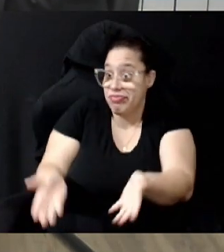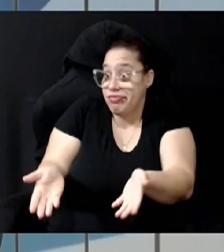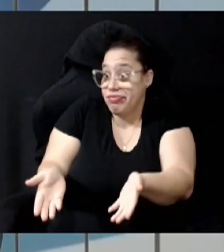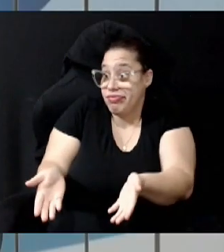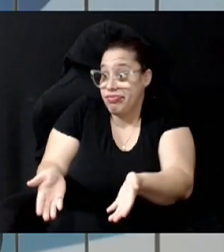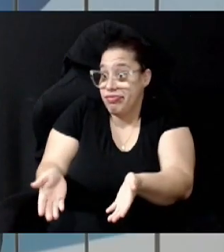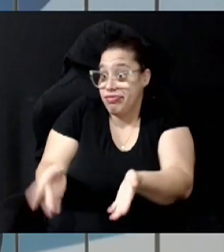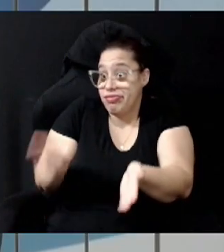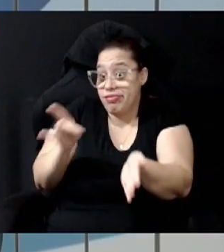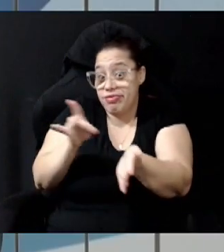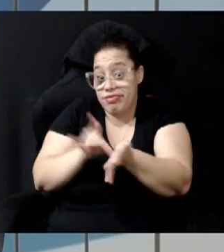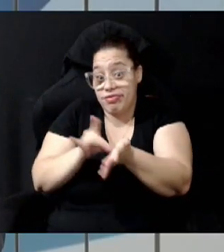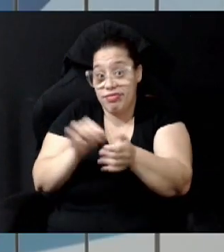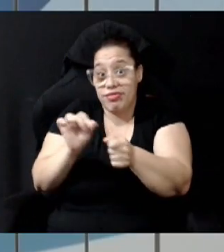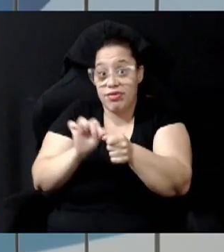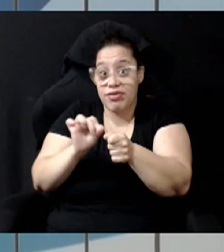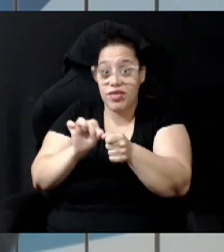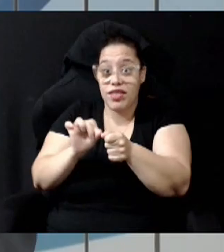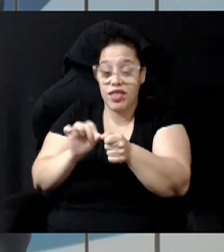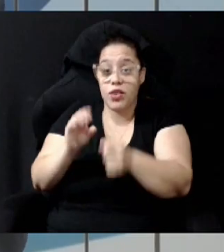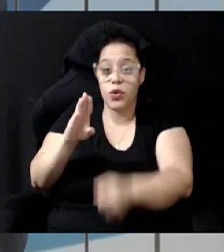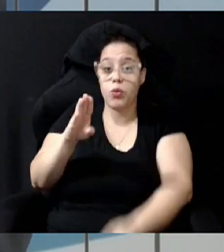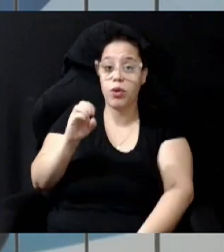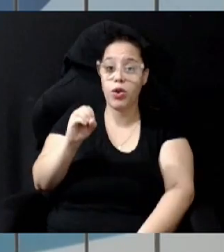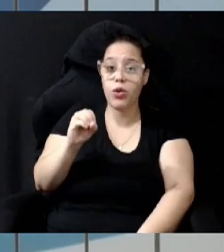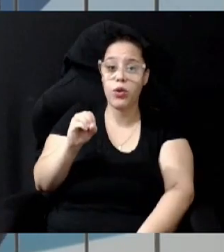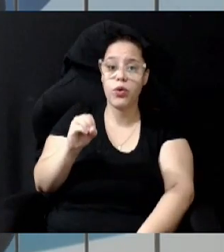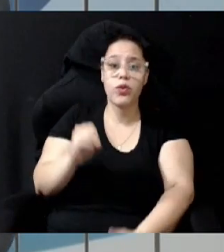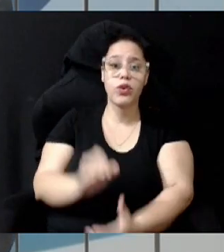Faço um BO por